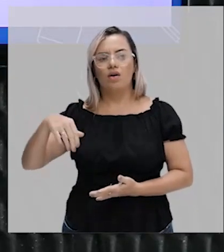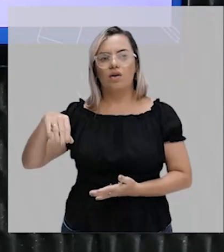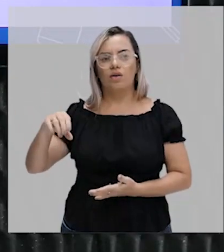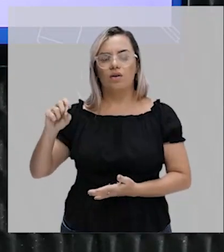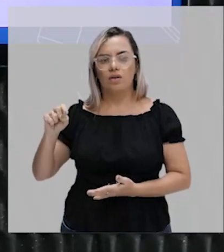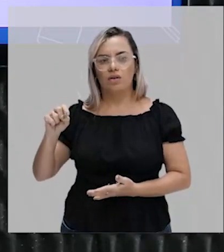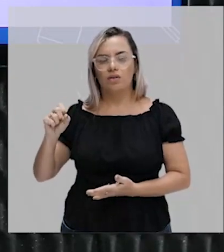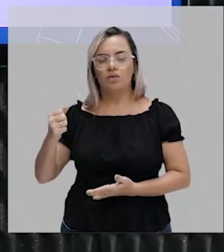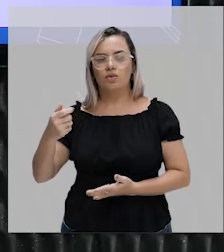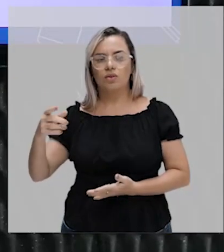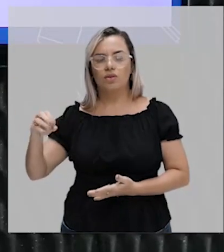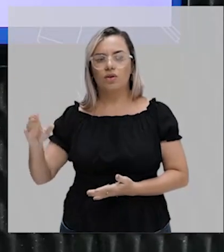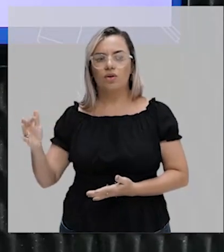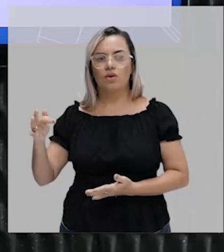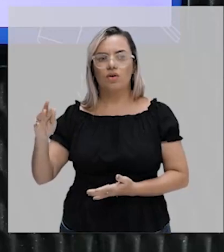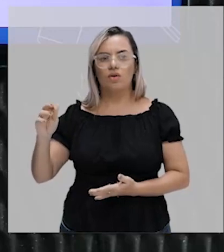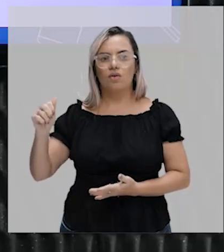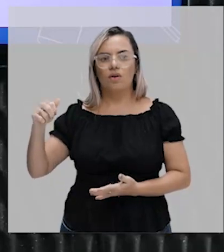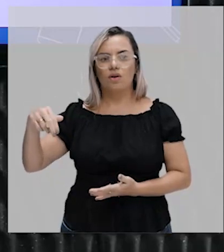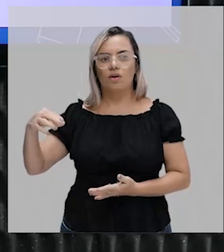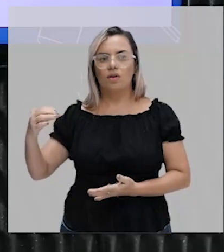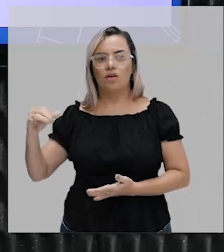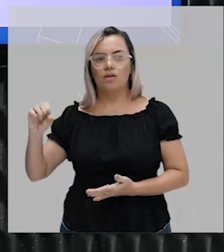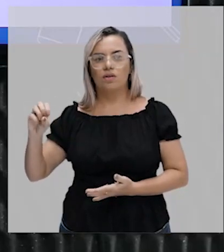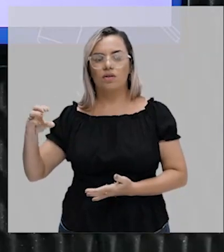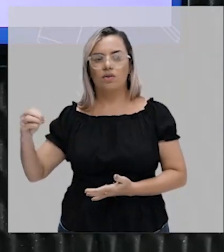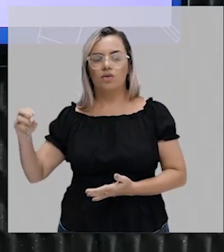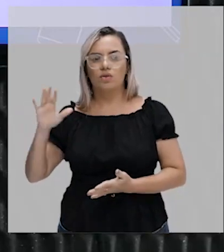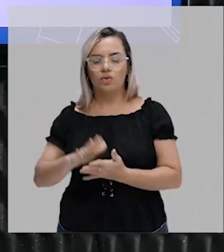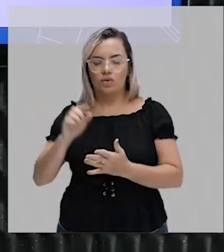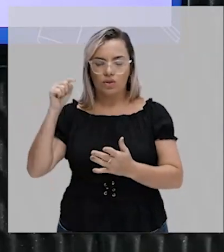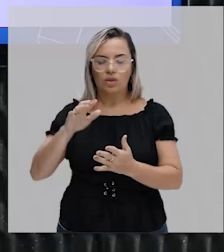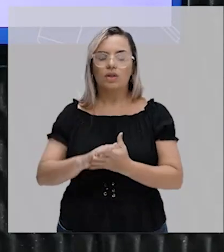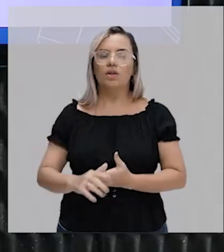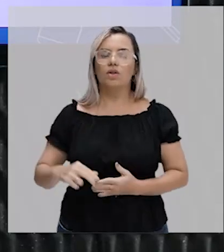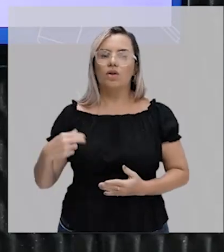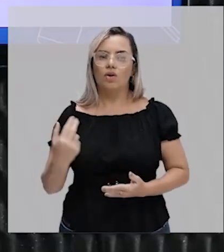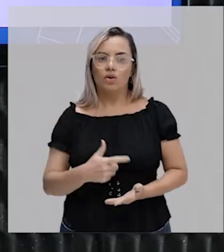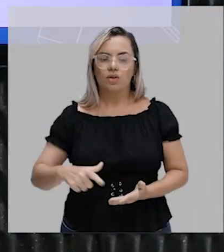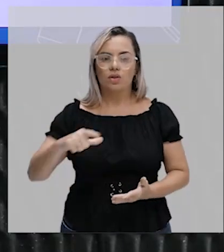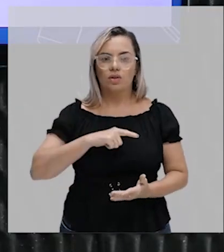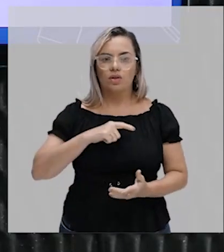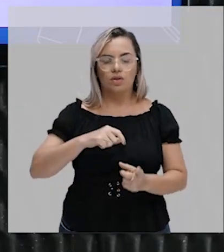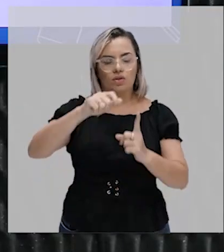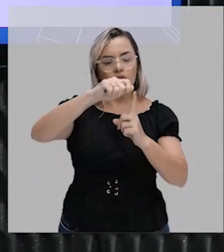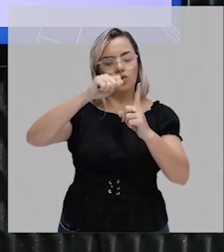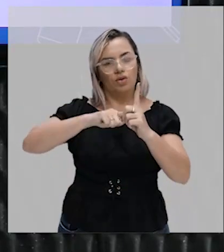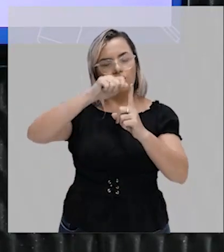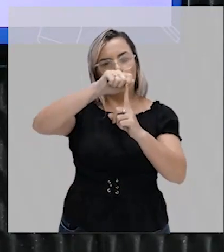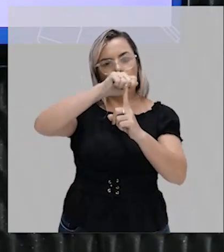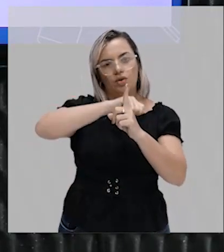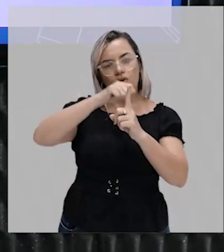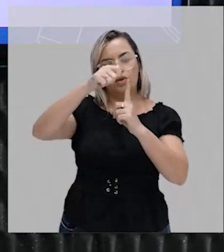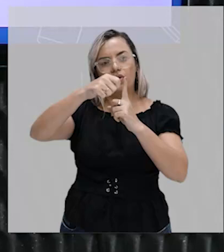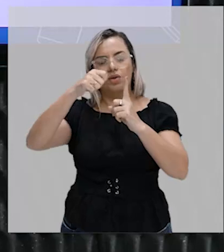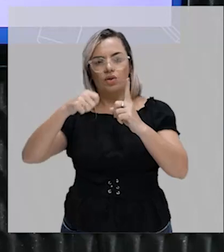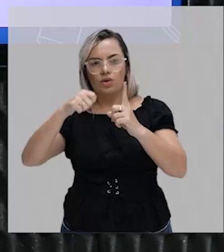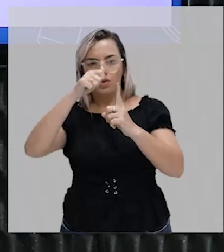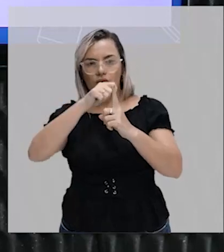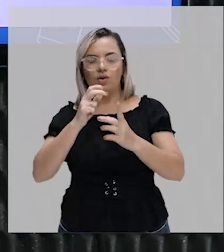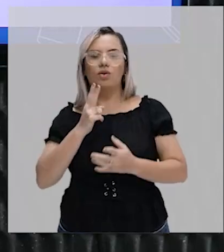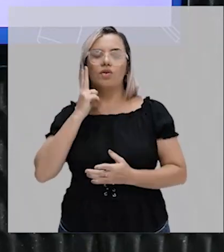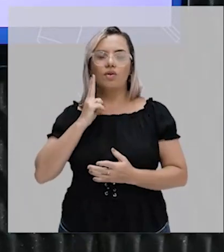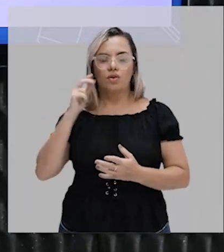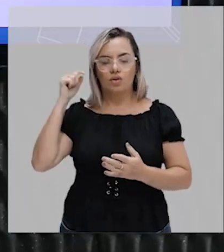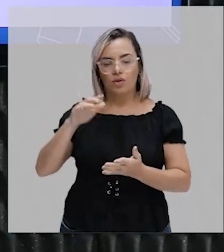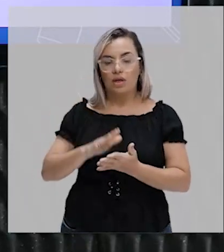de maçã, tá? Frutas essas de características mais frias, mas com o estudo, a seleção genética, né,